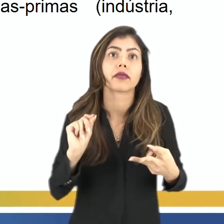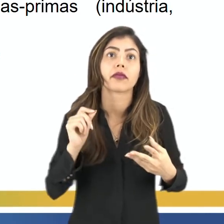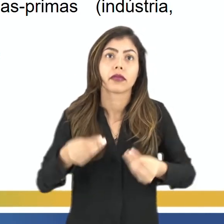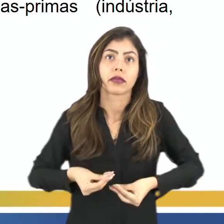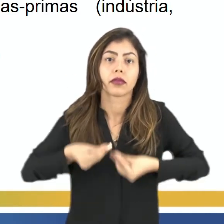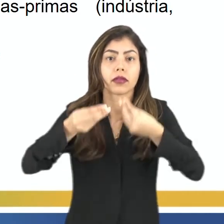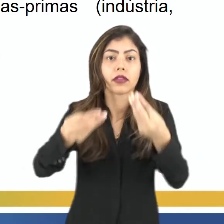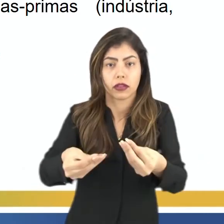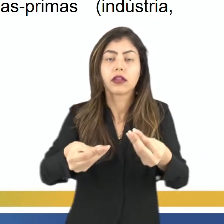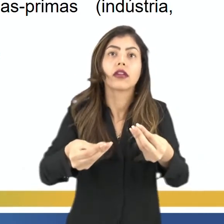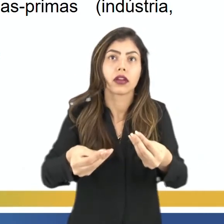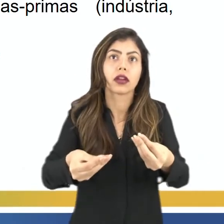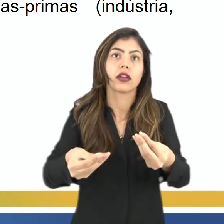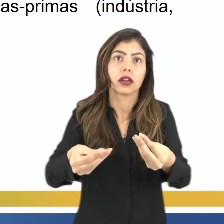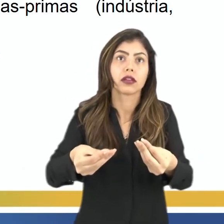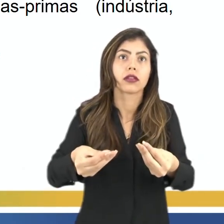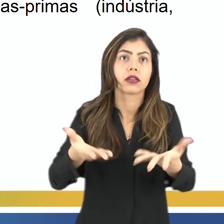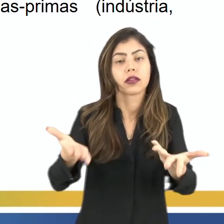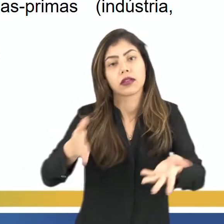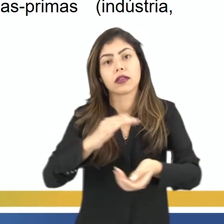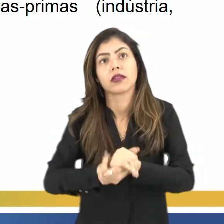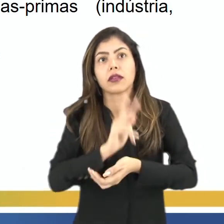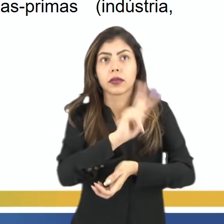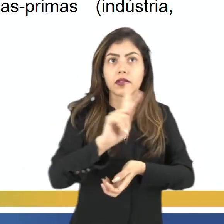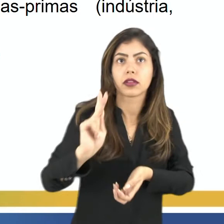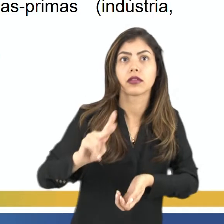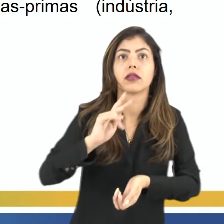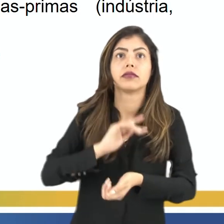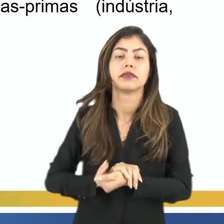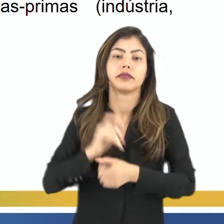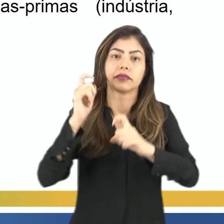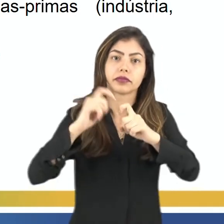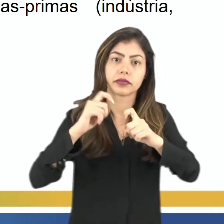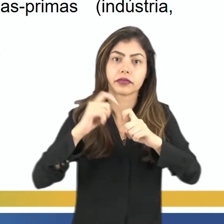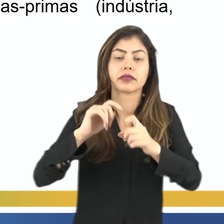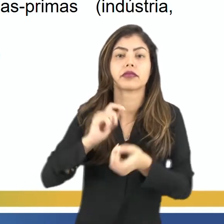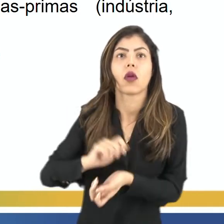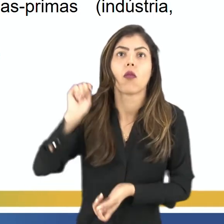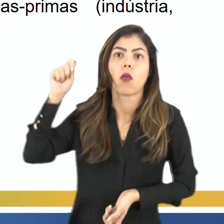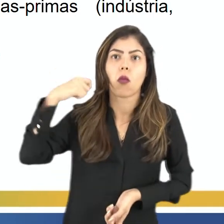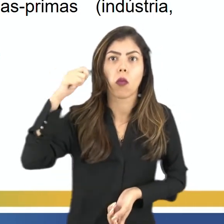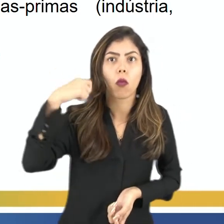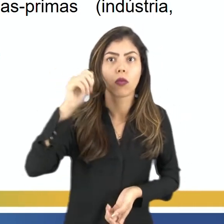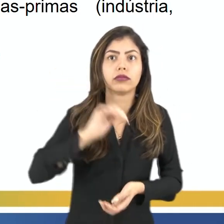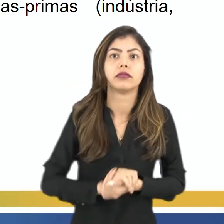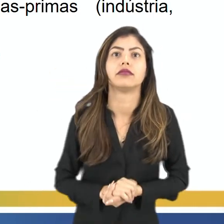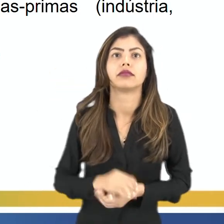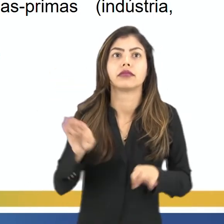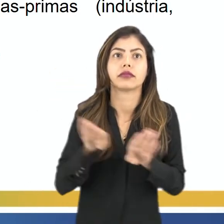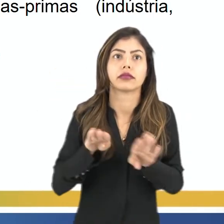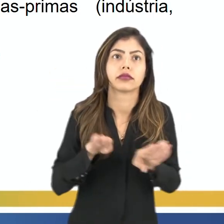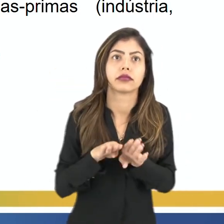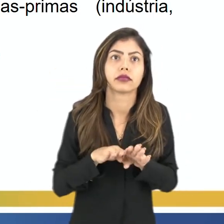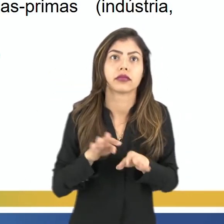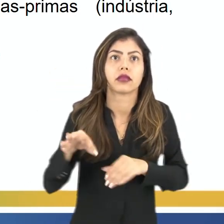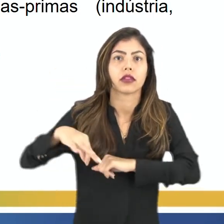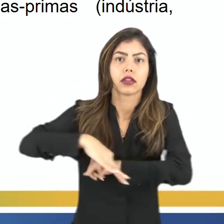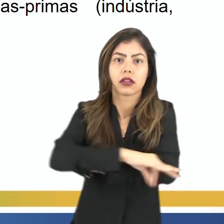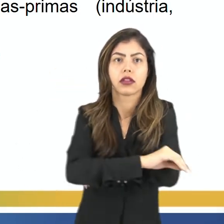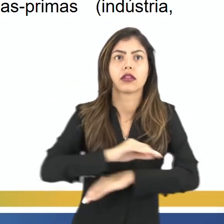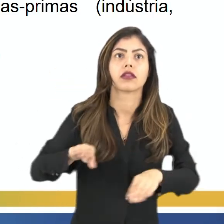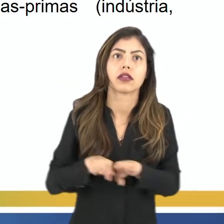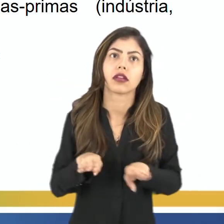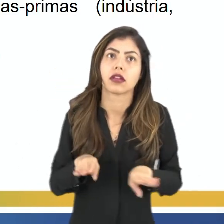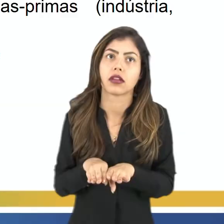terciário, que vai ser o quê? Prestadores de serviço, né? O chamado serviço prestado, professor, médico, advogado,